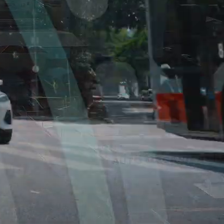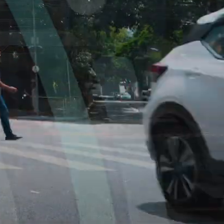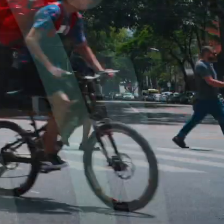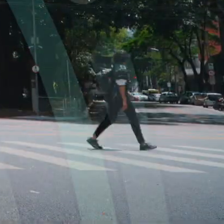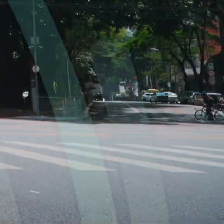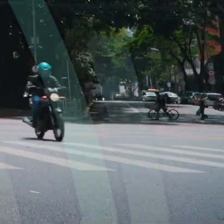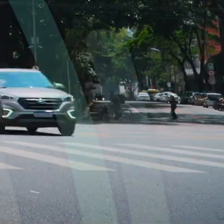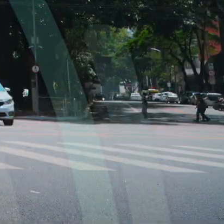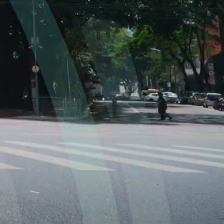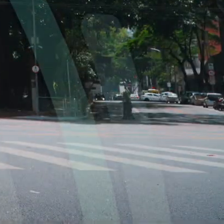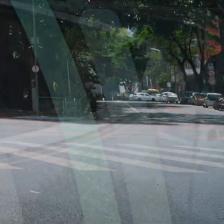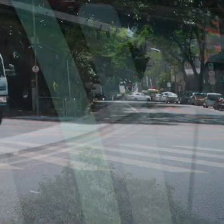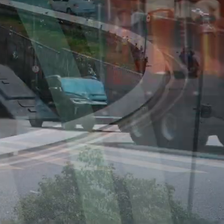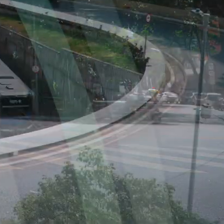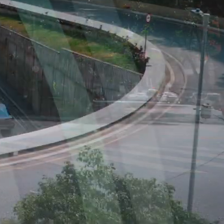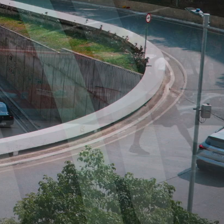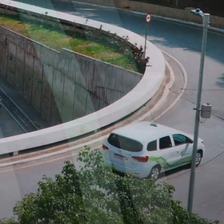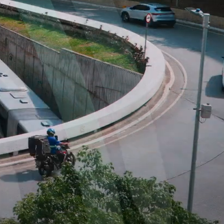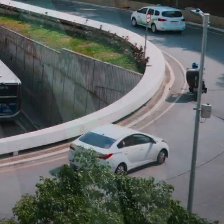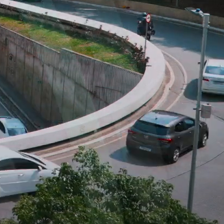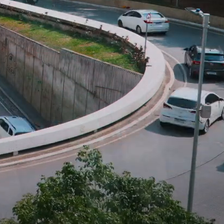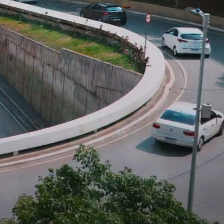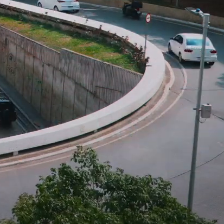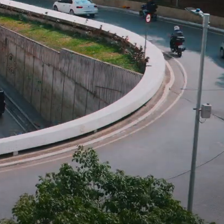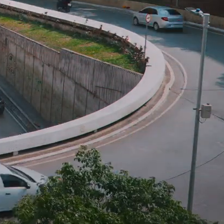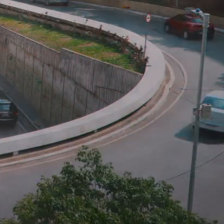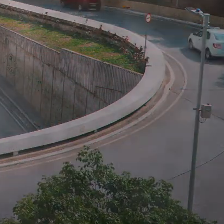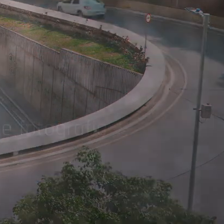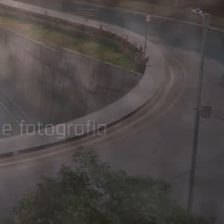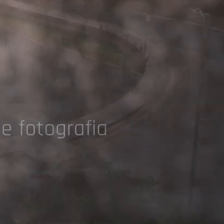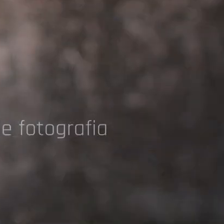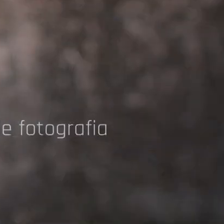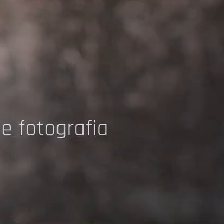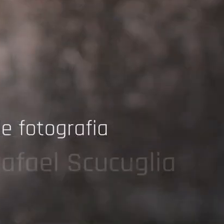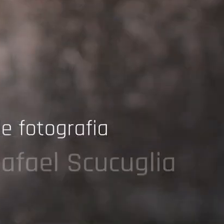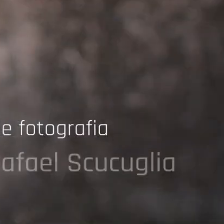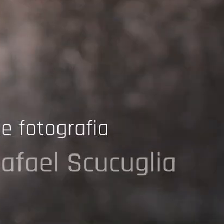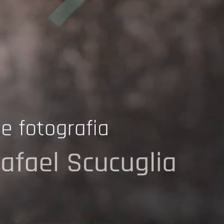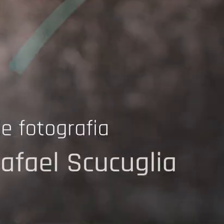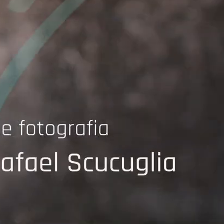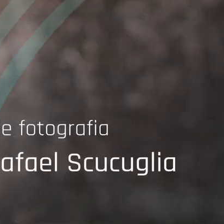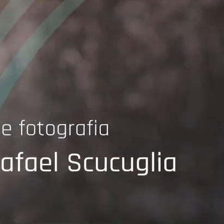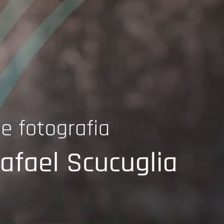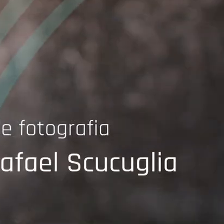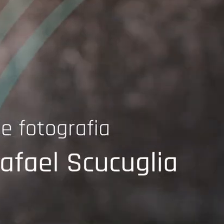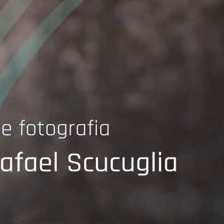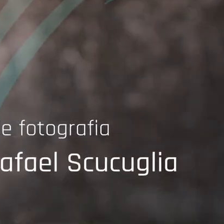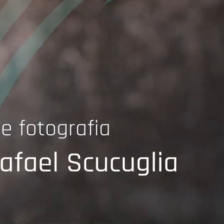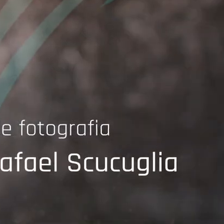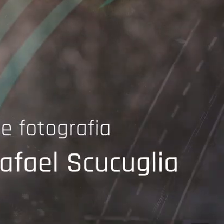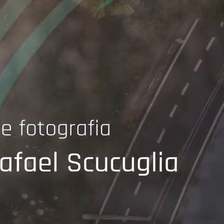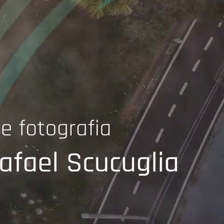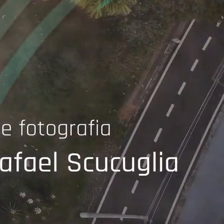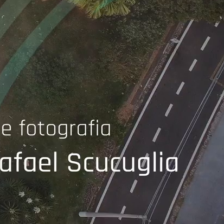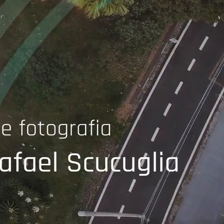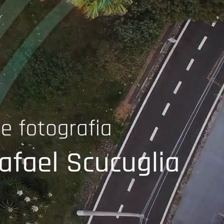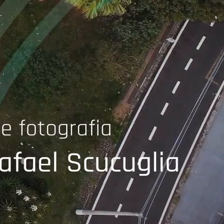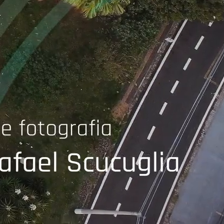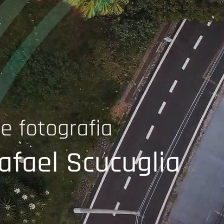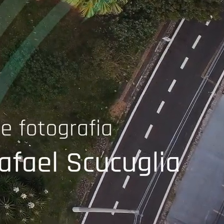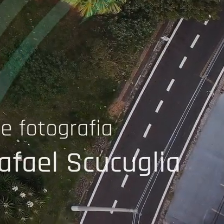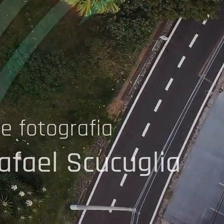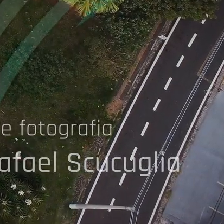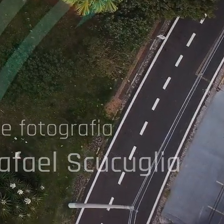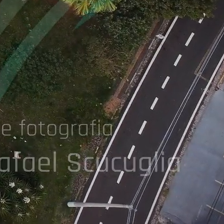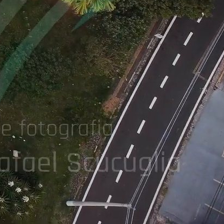aérea da cidade. Direção, Rafael Escuculha e Rafael Tomás. Direção de fotografia, Rafael Escuculha.